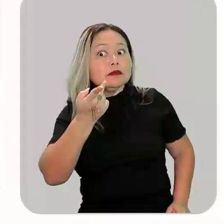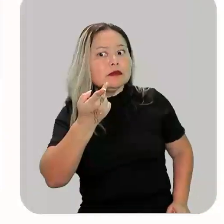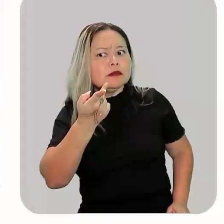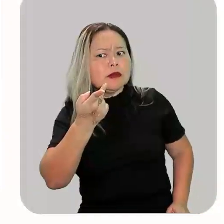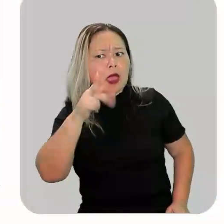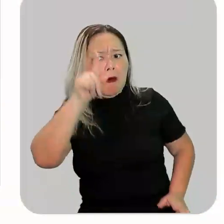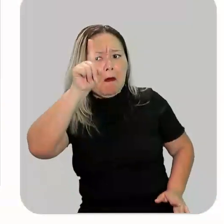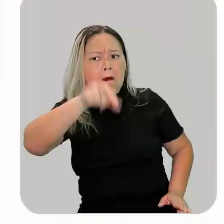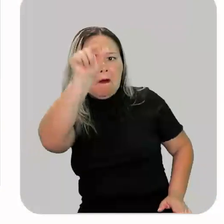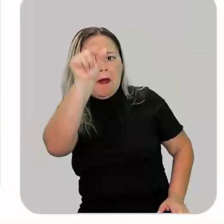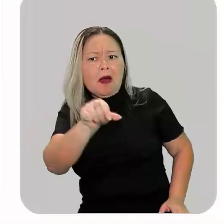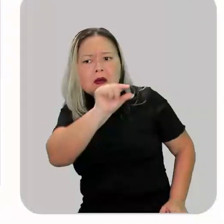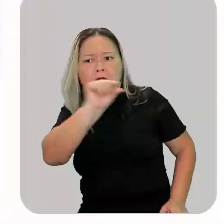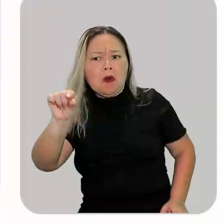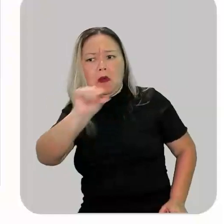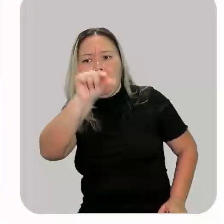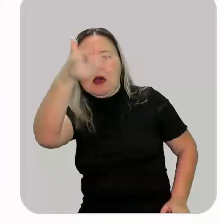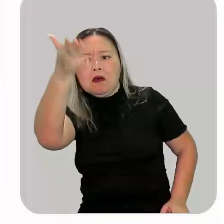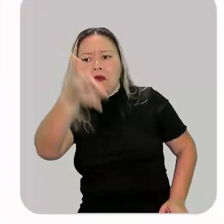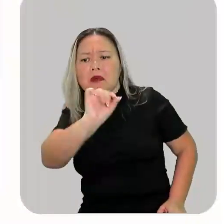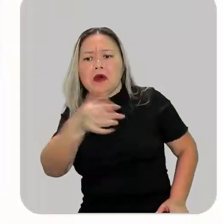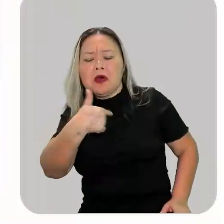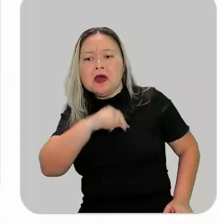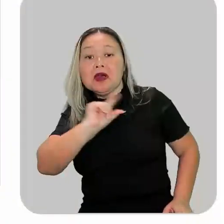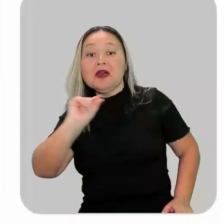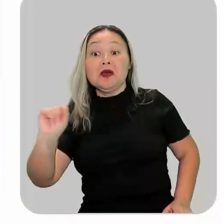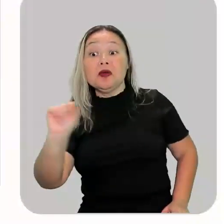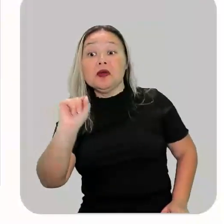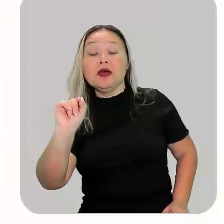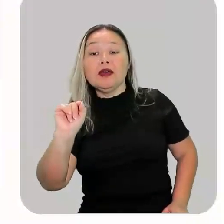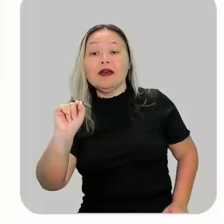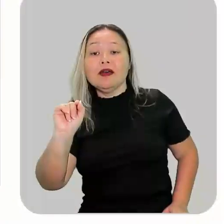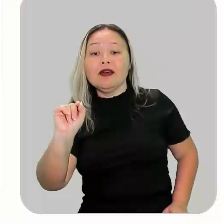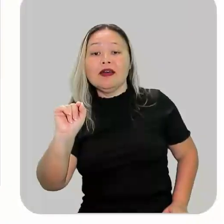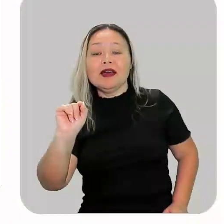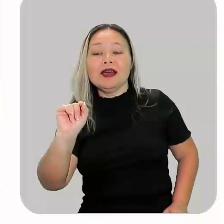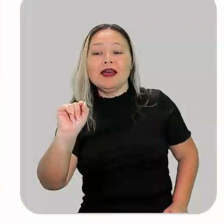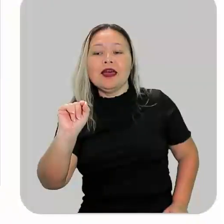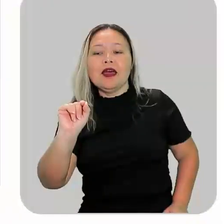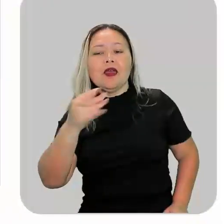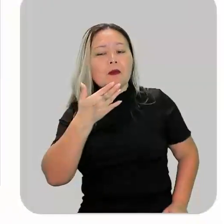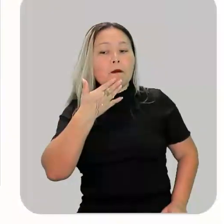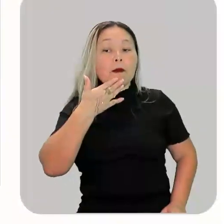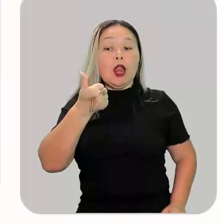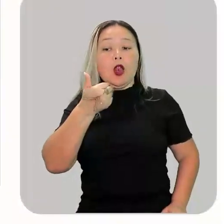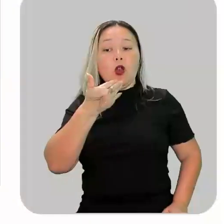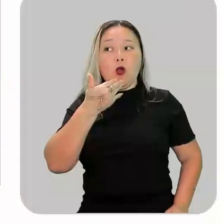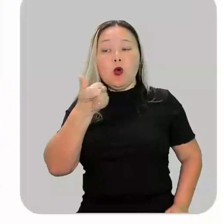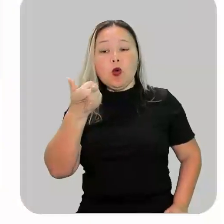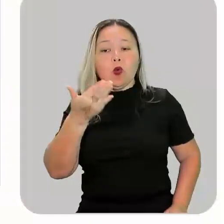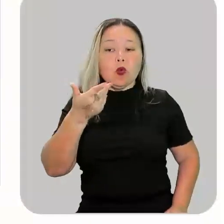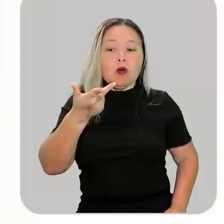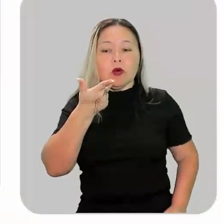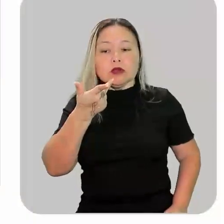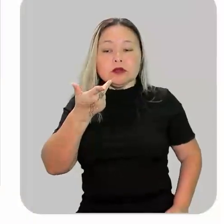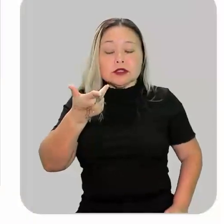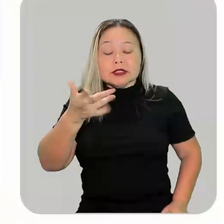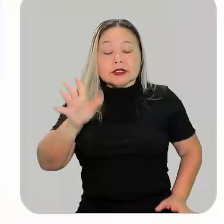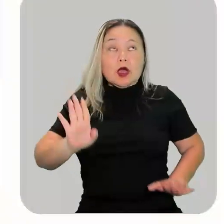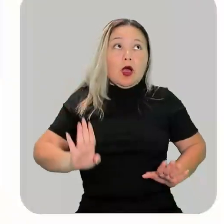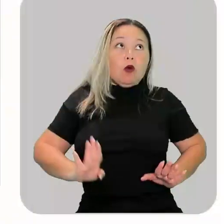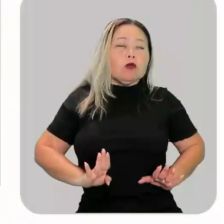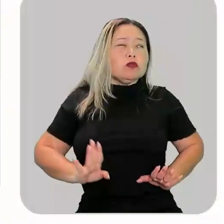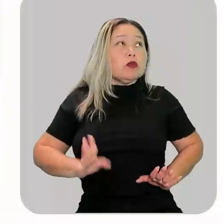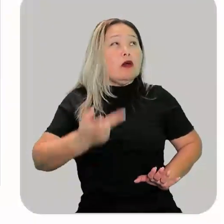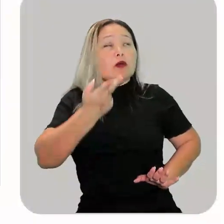de barras verticais, barras horizontais. É um gráfico de linhas, Não, é aquele melhorzinho, aquele que quando você fala já bate a